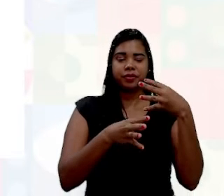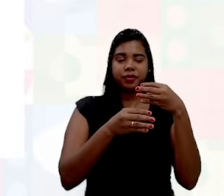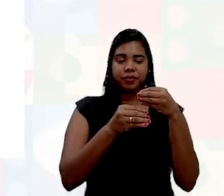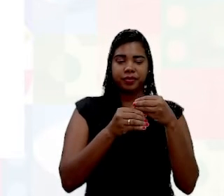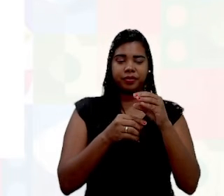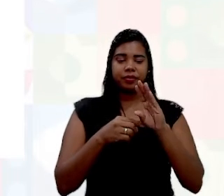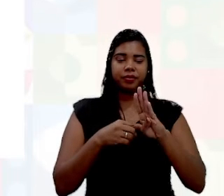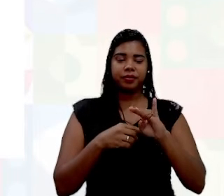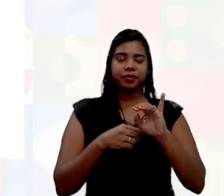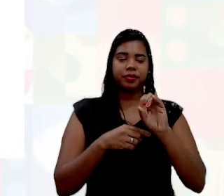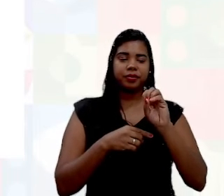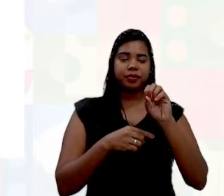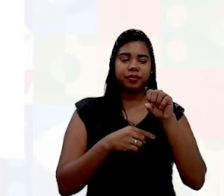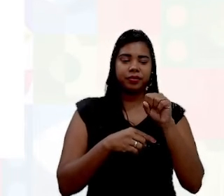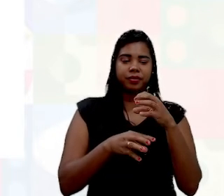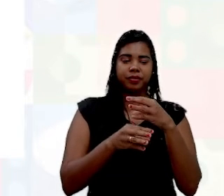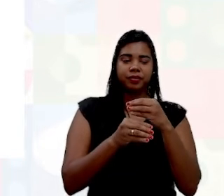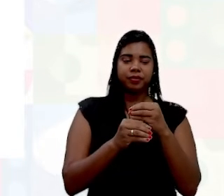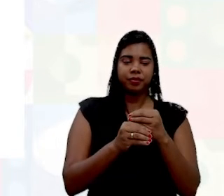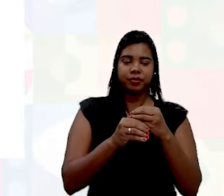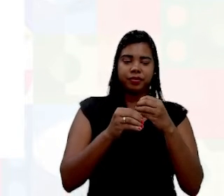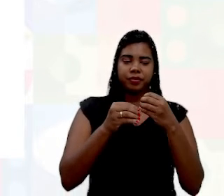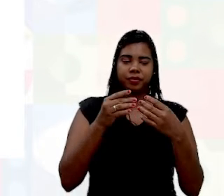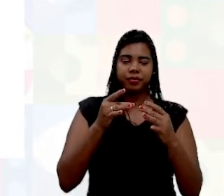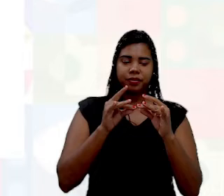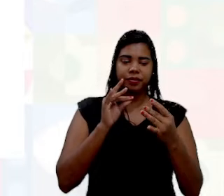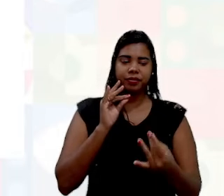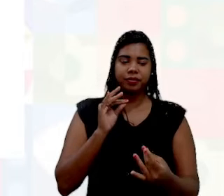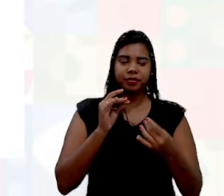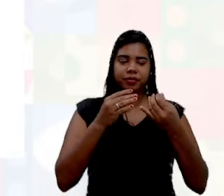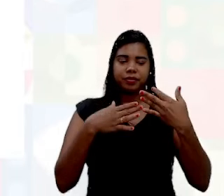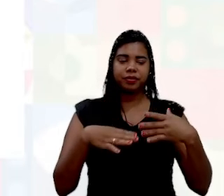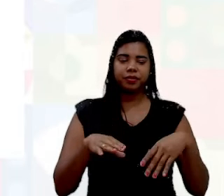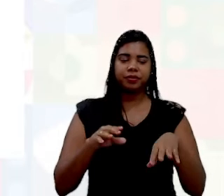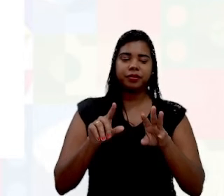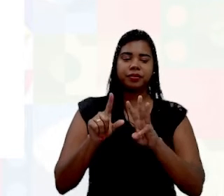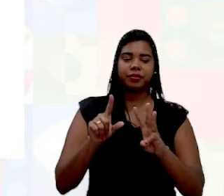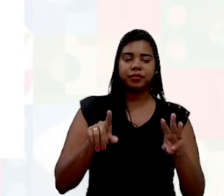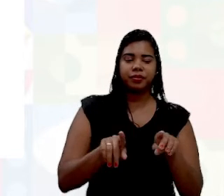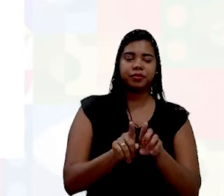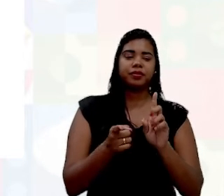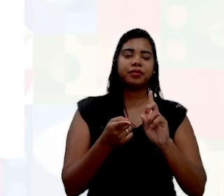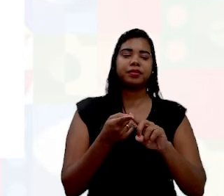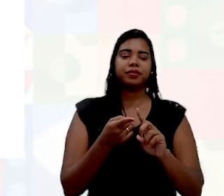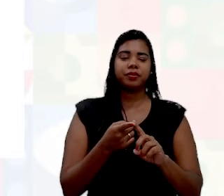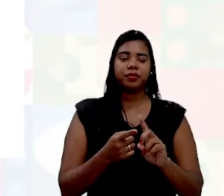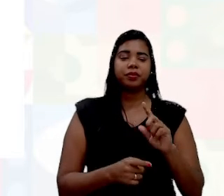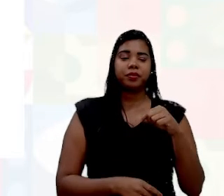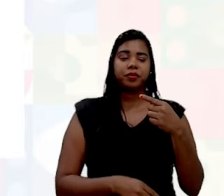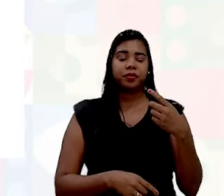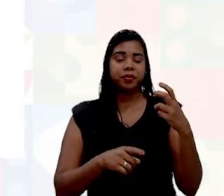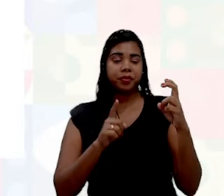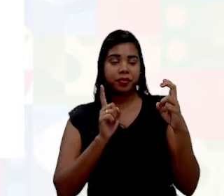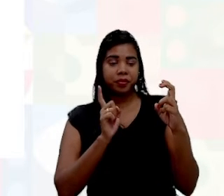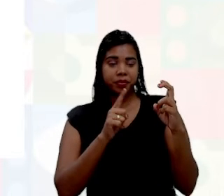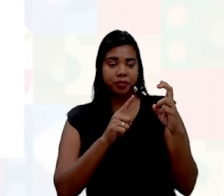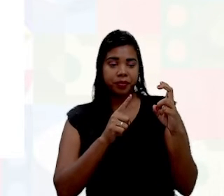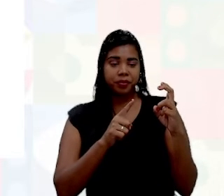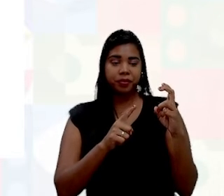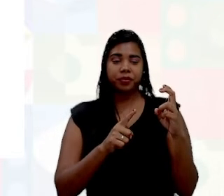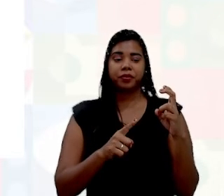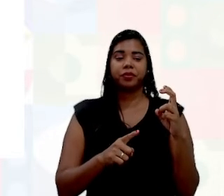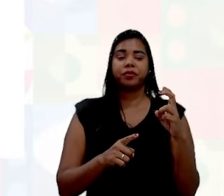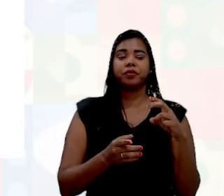ela vai buscar, então tem que estar especificado na URLs, né? E depois da quinta etapa, a gente vai adicionar os